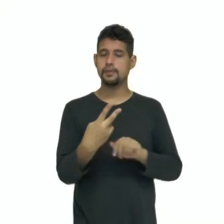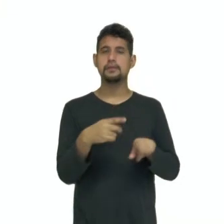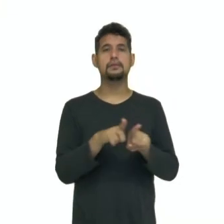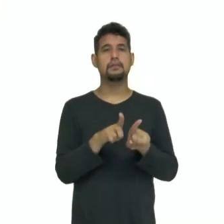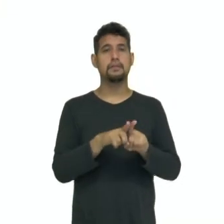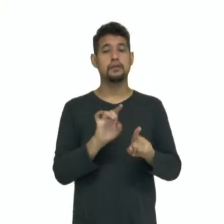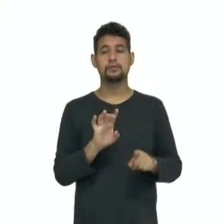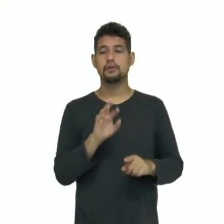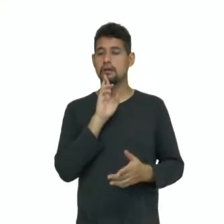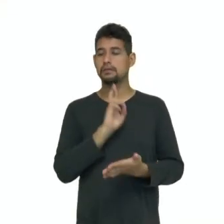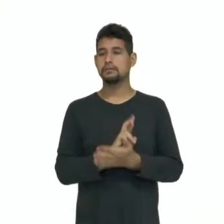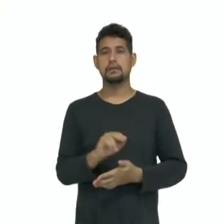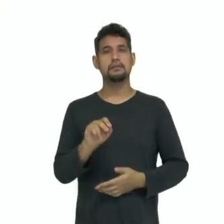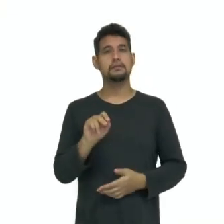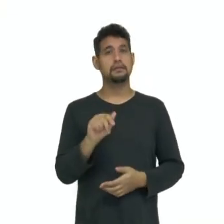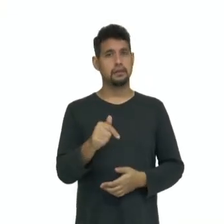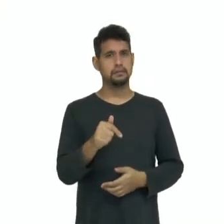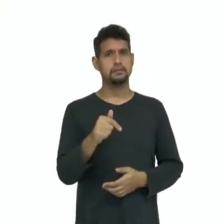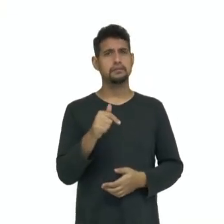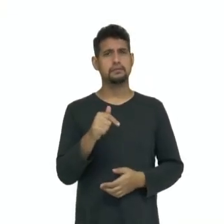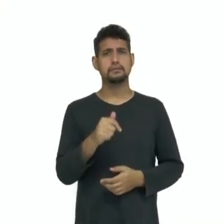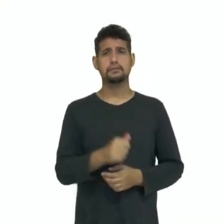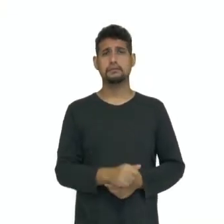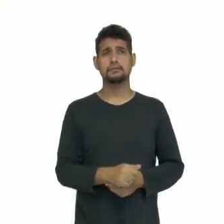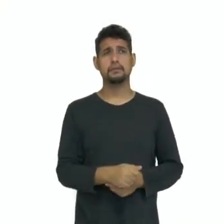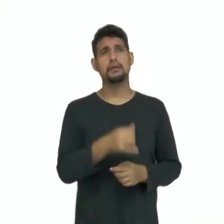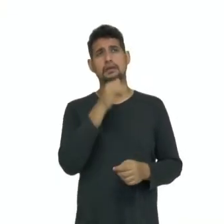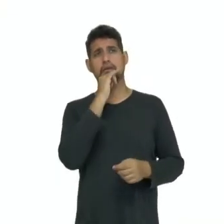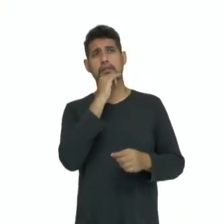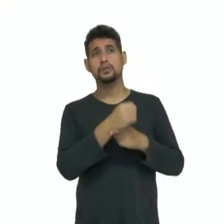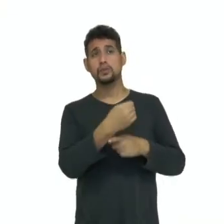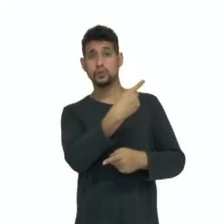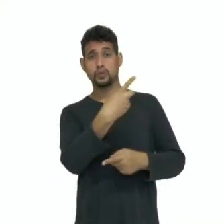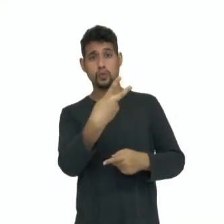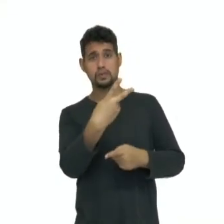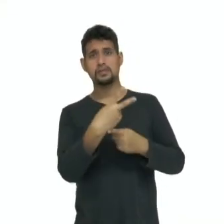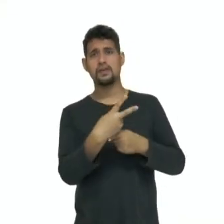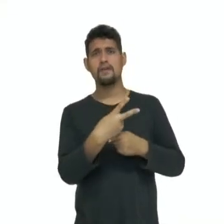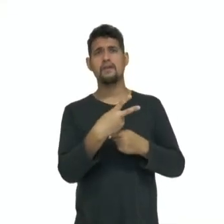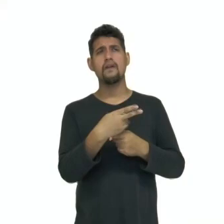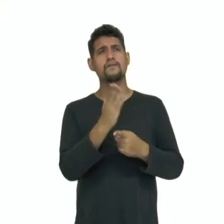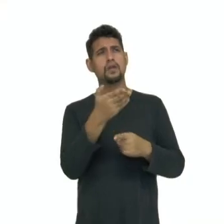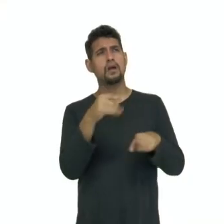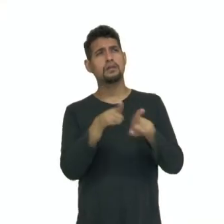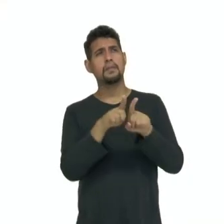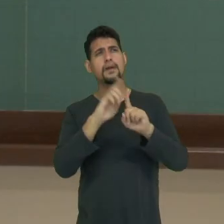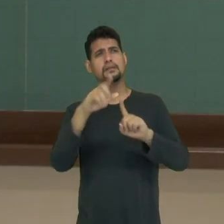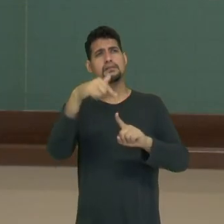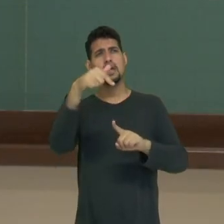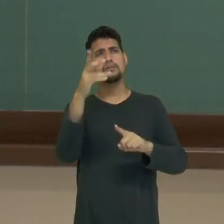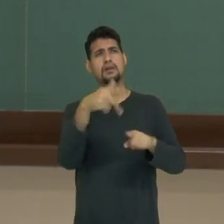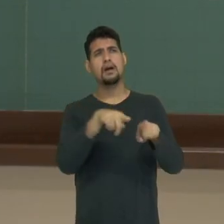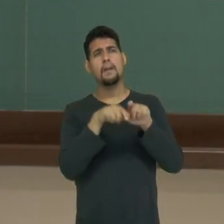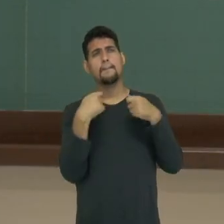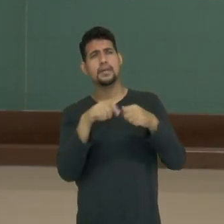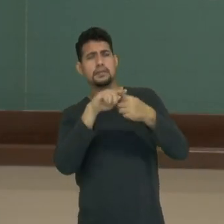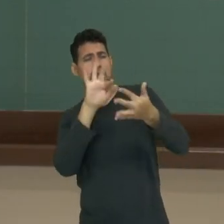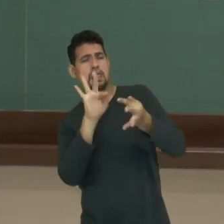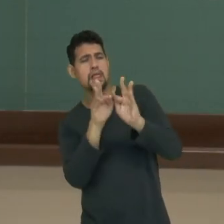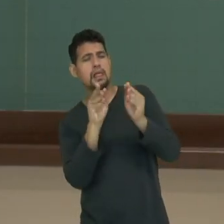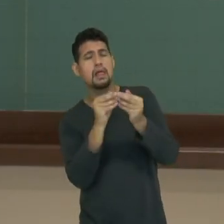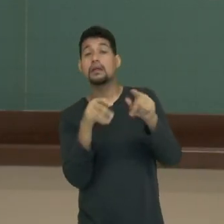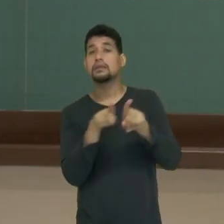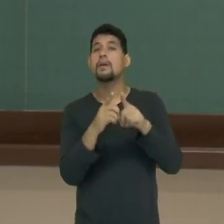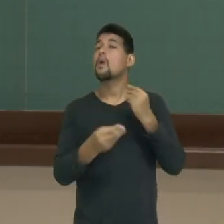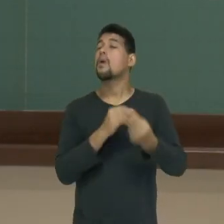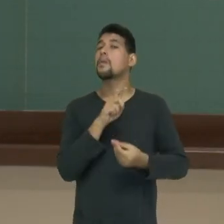sobrando 7. 12 fatorial sobre 7 fatorial. Tenho que achar uma forma de simplificar o meu